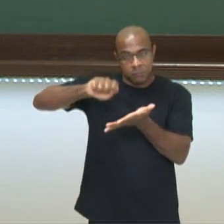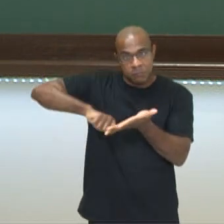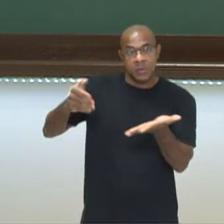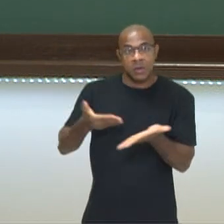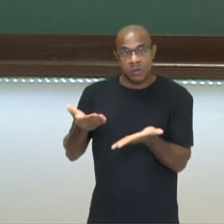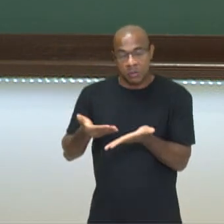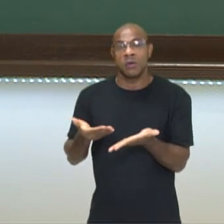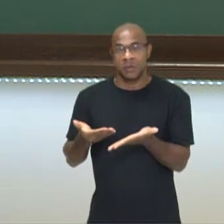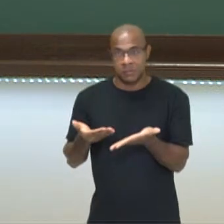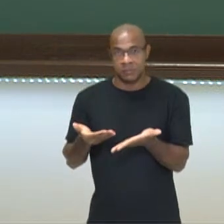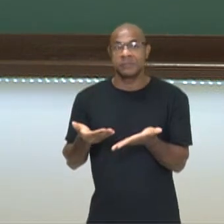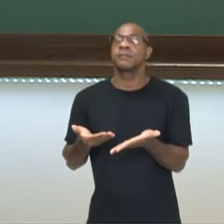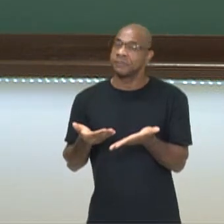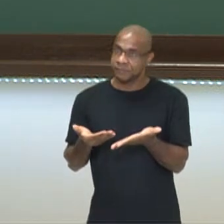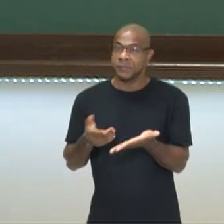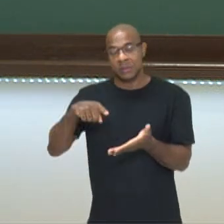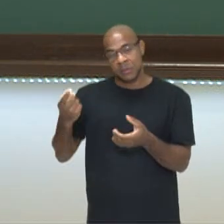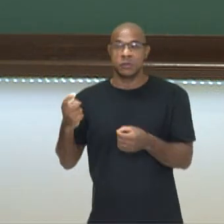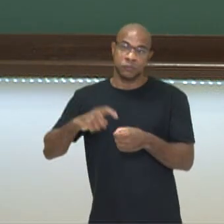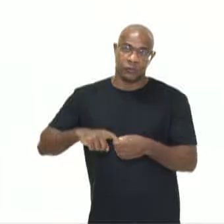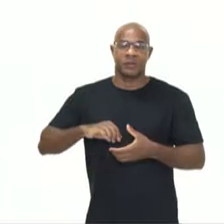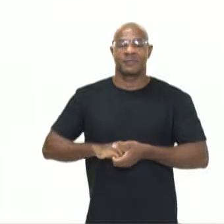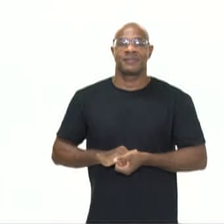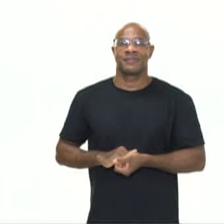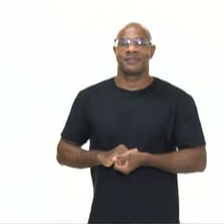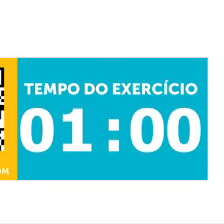caderno, não precisa resolver o exemplo e a gente já volta.